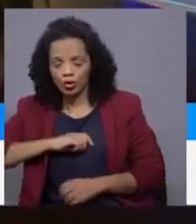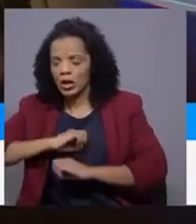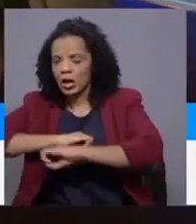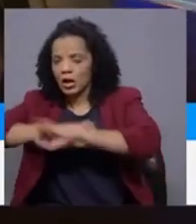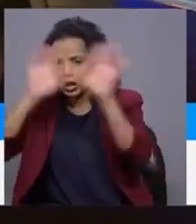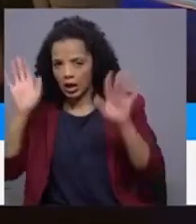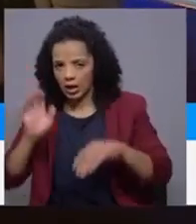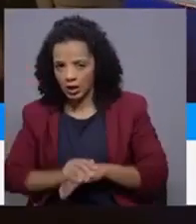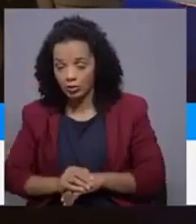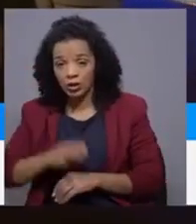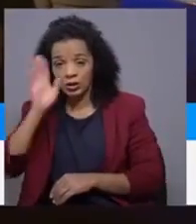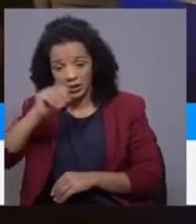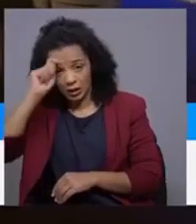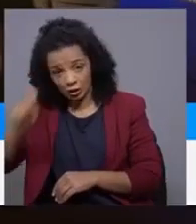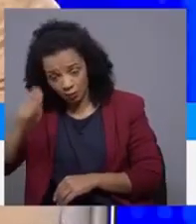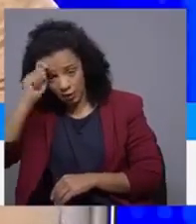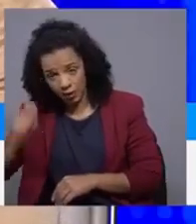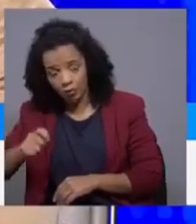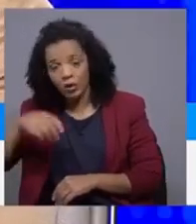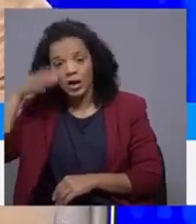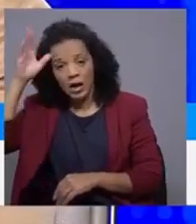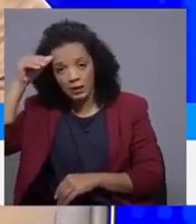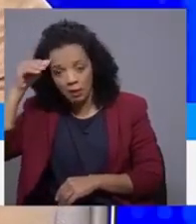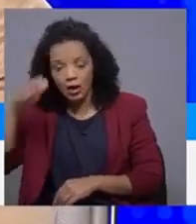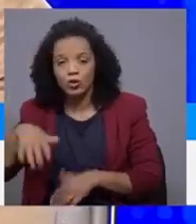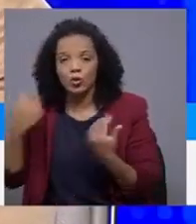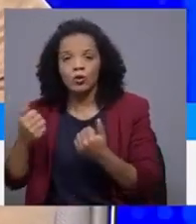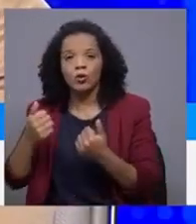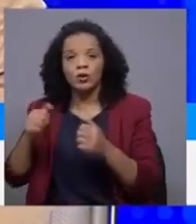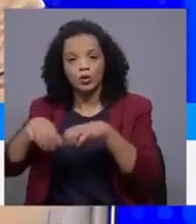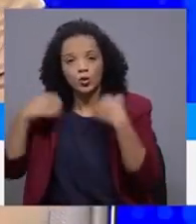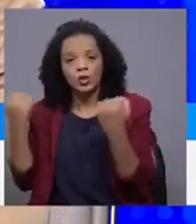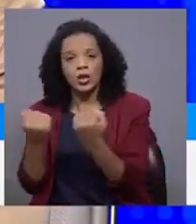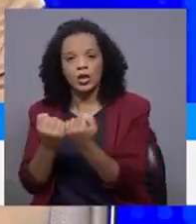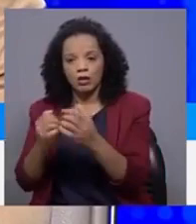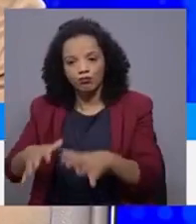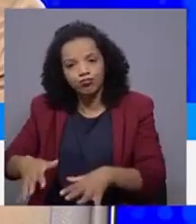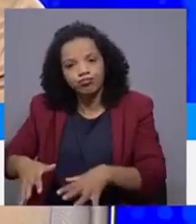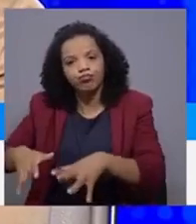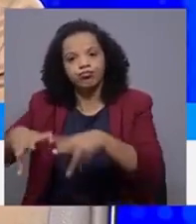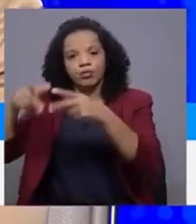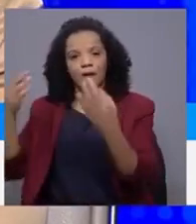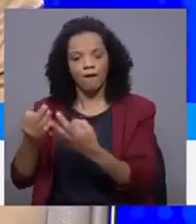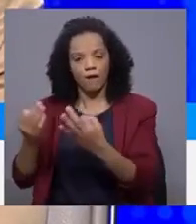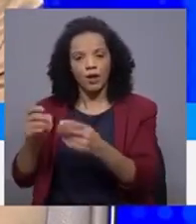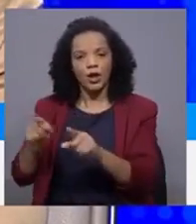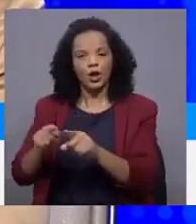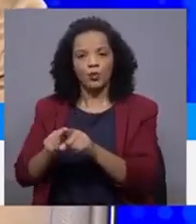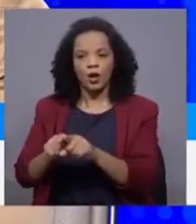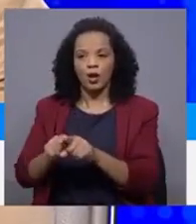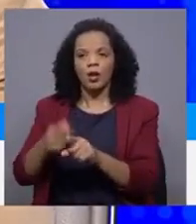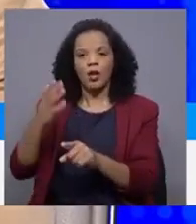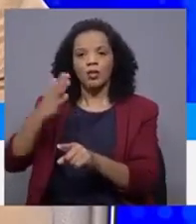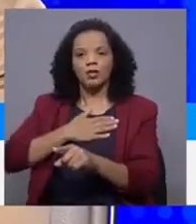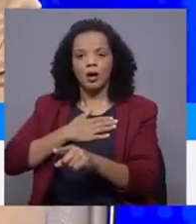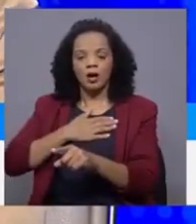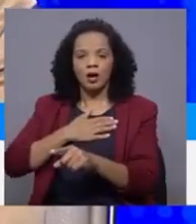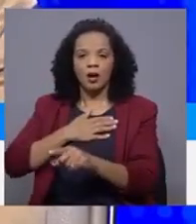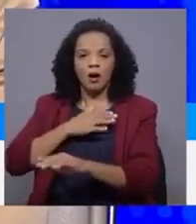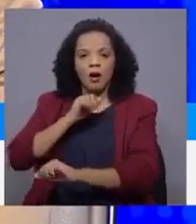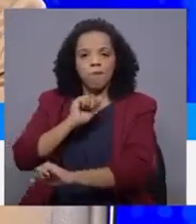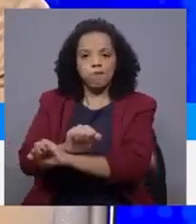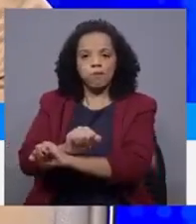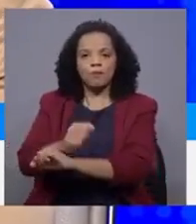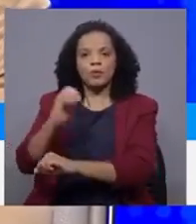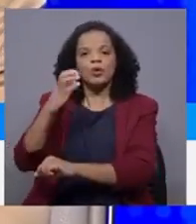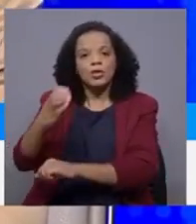claro, quem quer respeito pelos animais, quem quer de facto uma sociedade progressista que não fica capturada no século